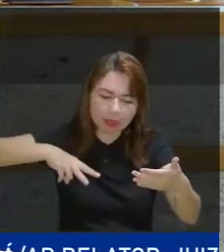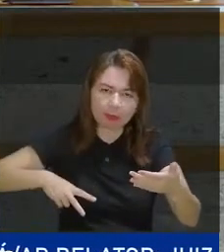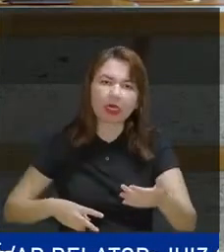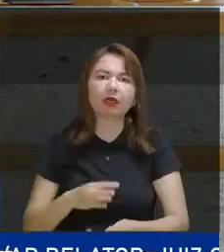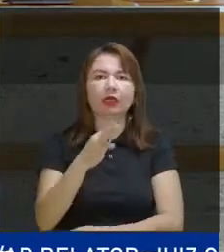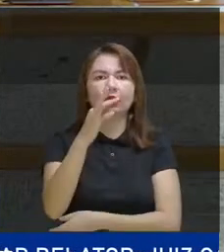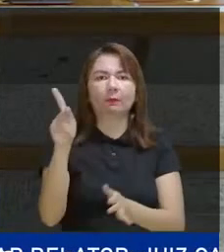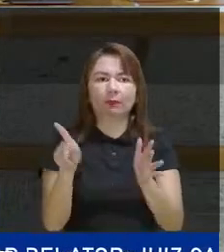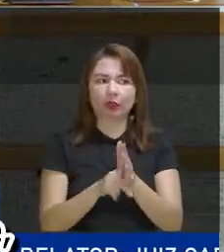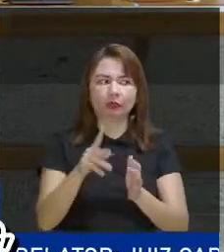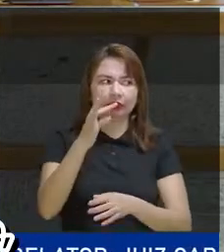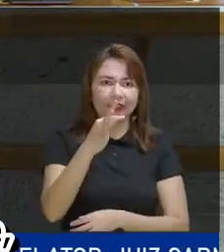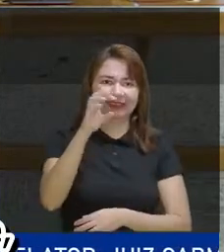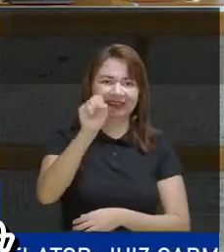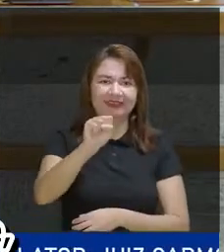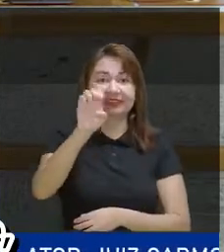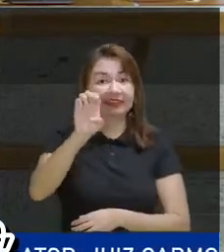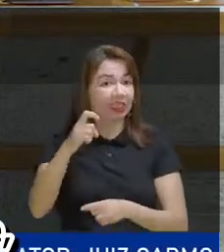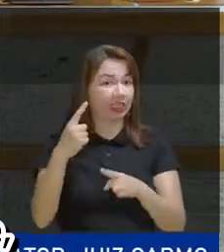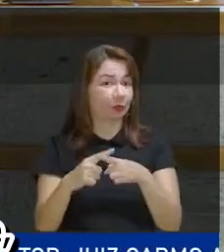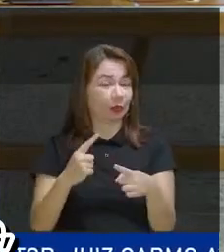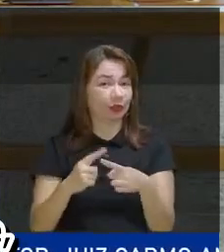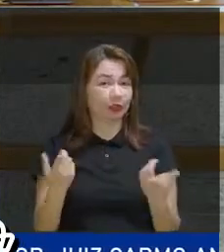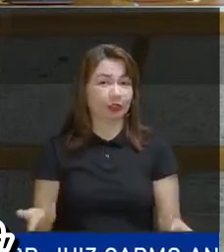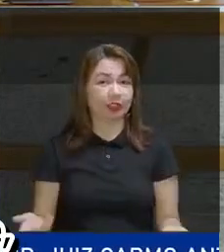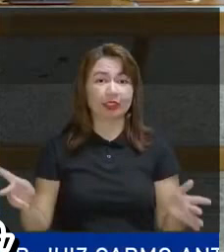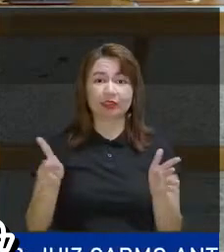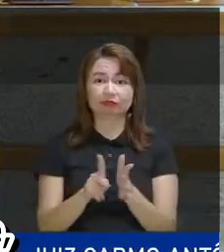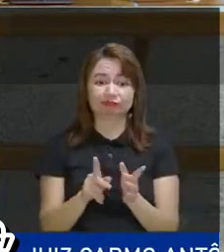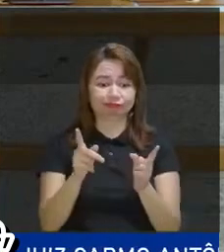do TSE? Porque são matérias,